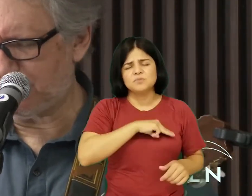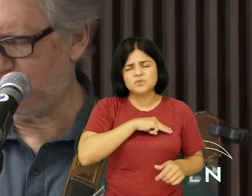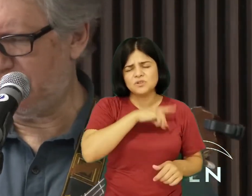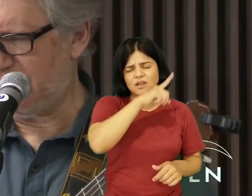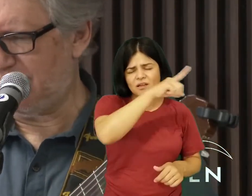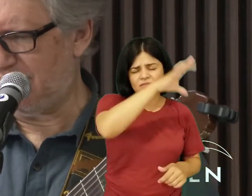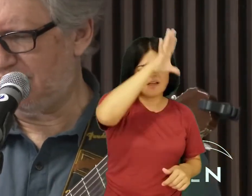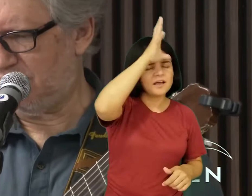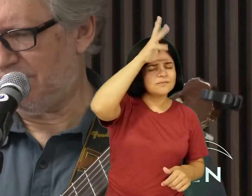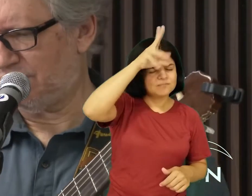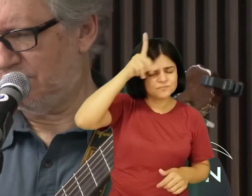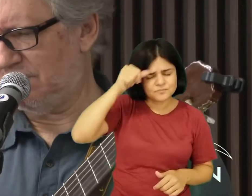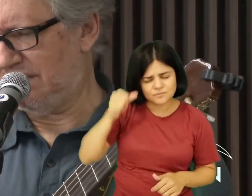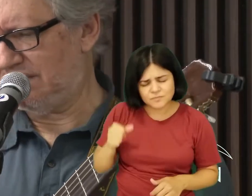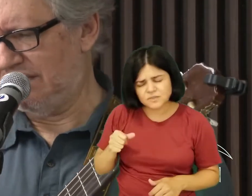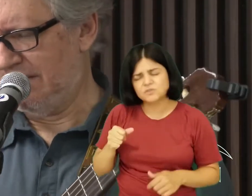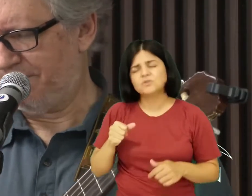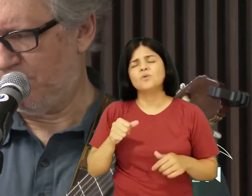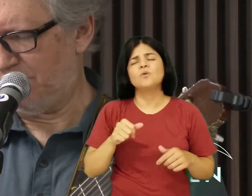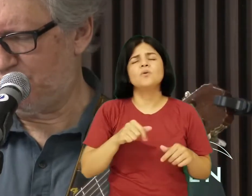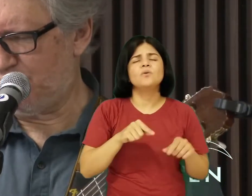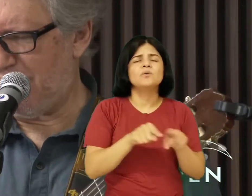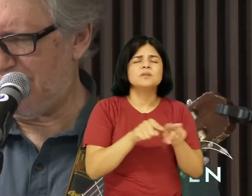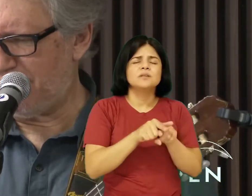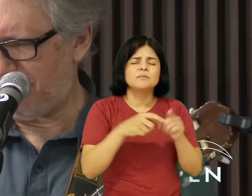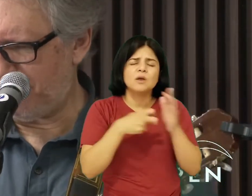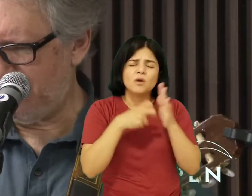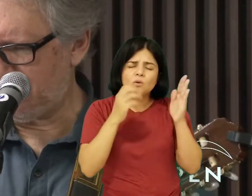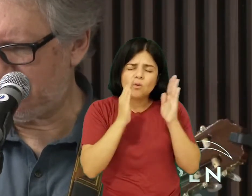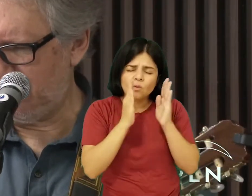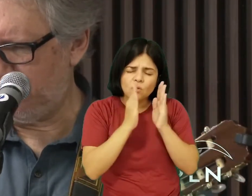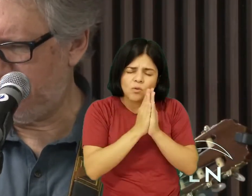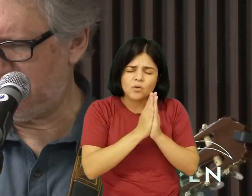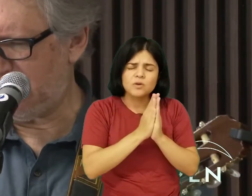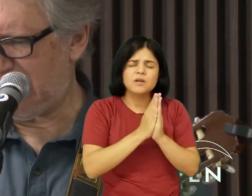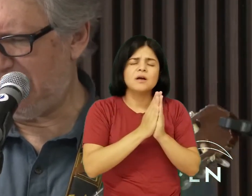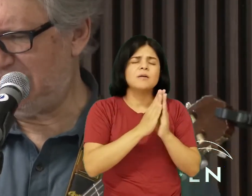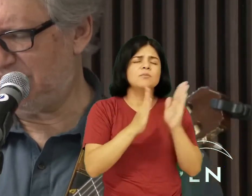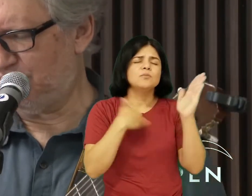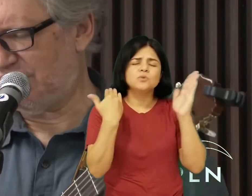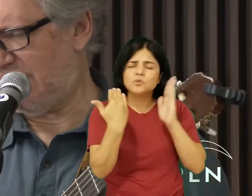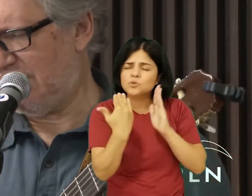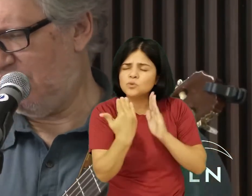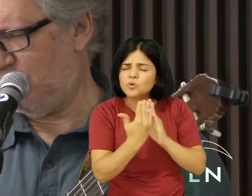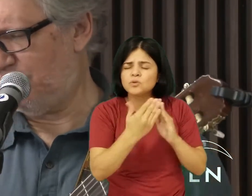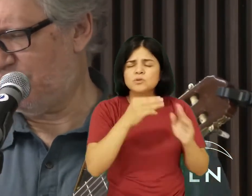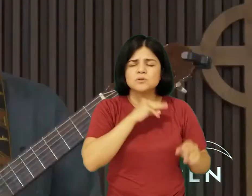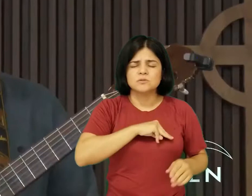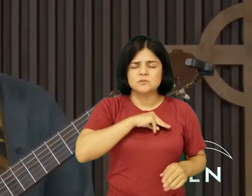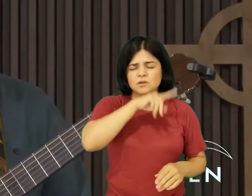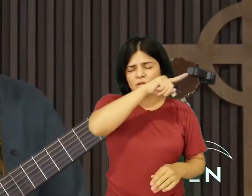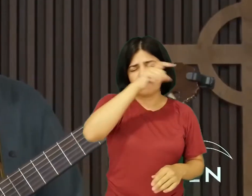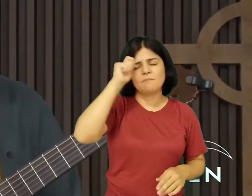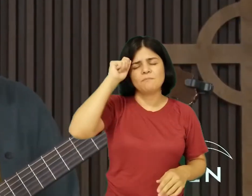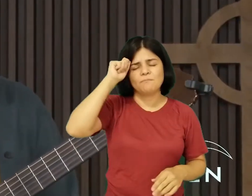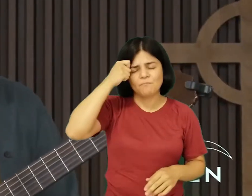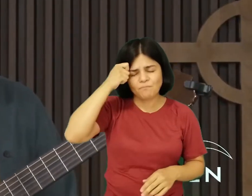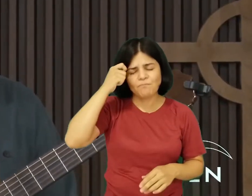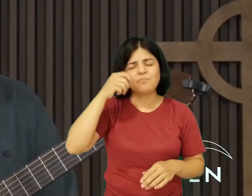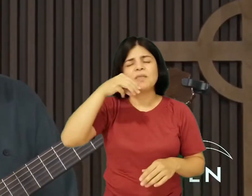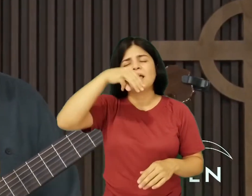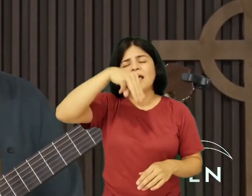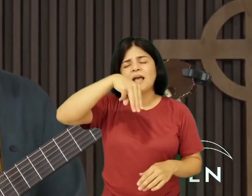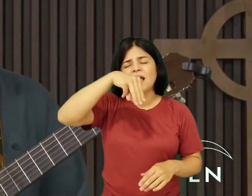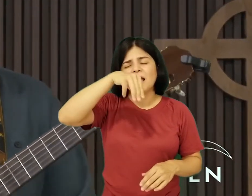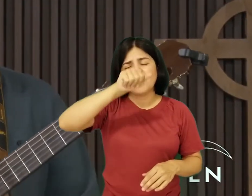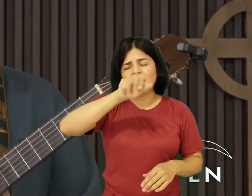da Cachoeira, no Amazonas. Oramos por Bené e Papis, Heloíse e Anaís, no Senegal, por Neide, Mark e